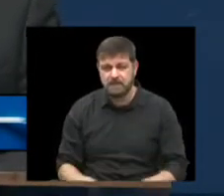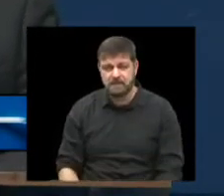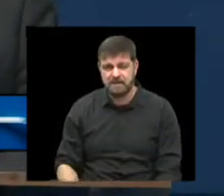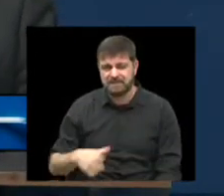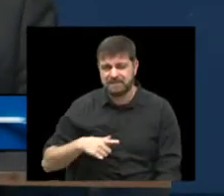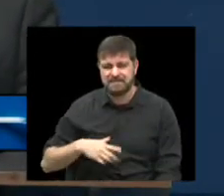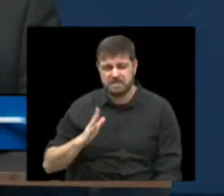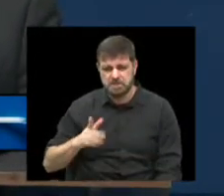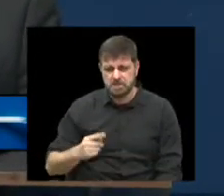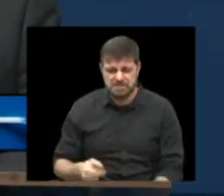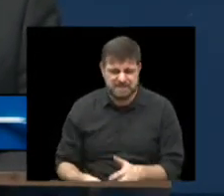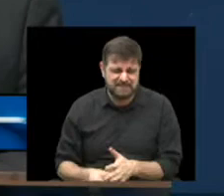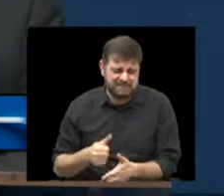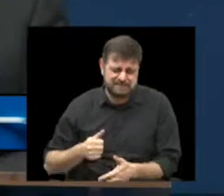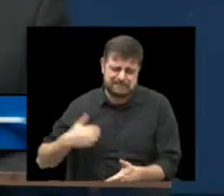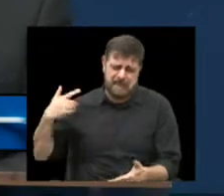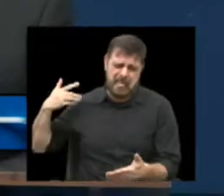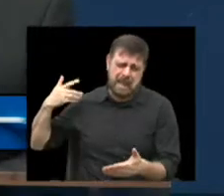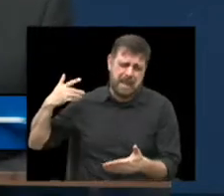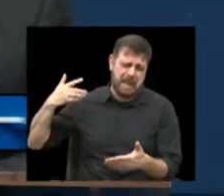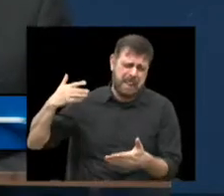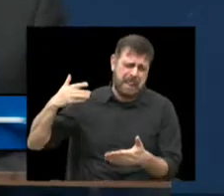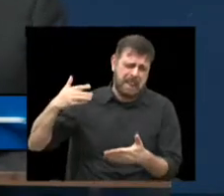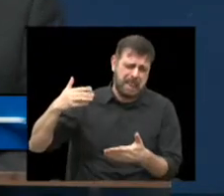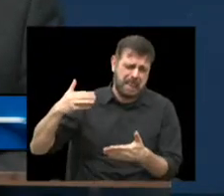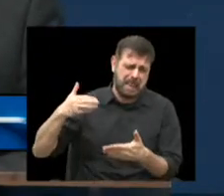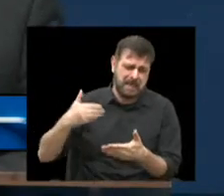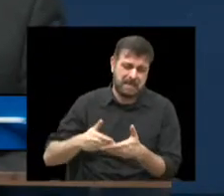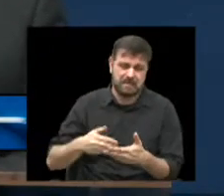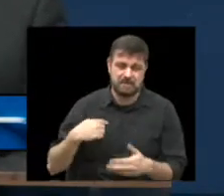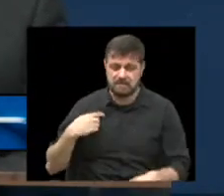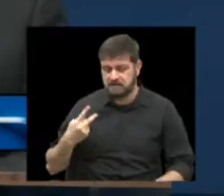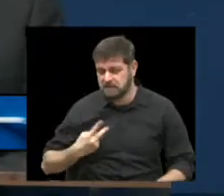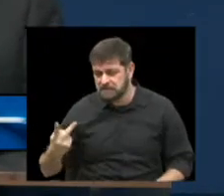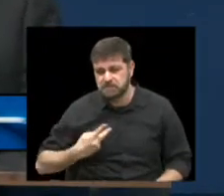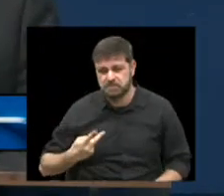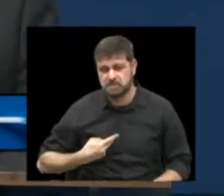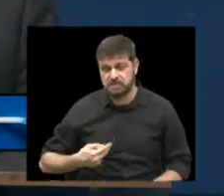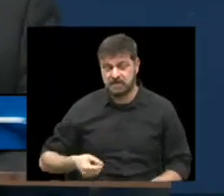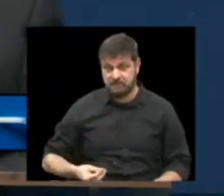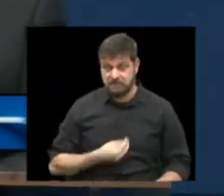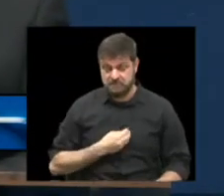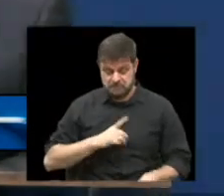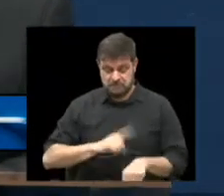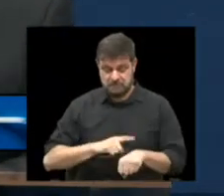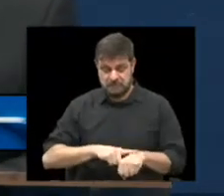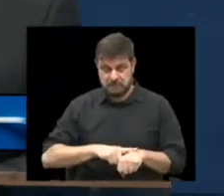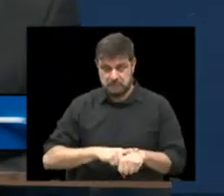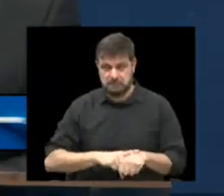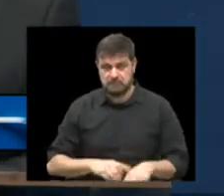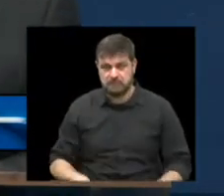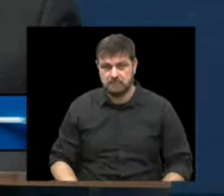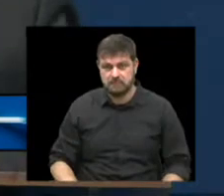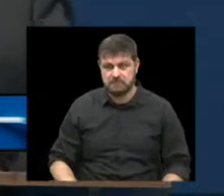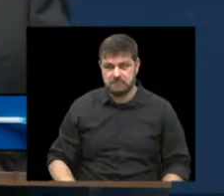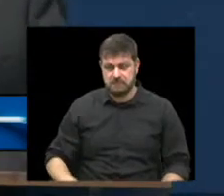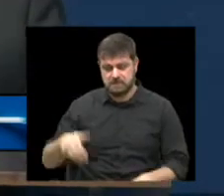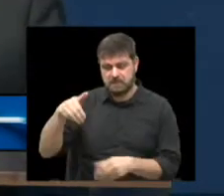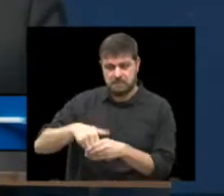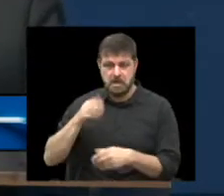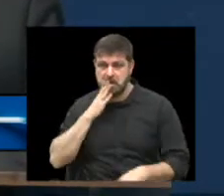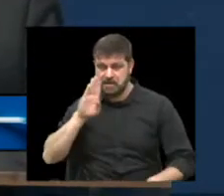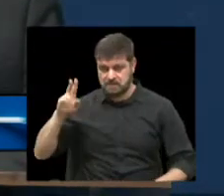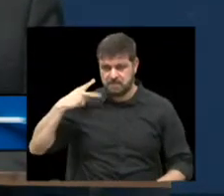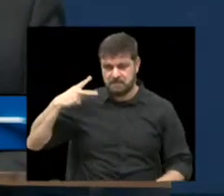guerra santa, 2 intifadas, 2 eclipses, 2 impeachments e uma candidatura para vereador e tantas